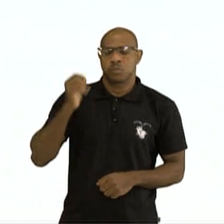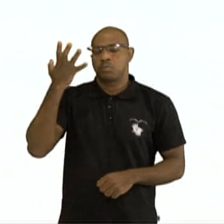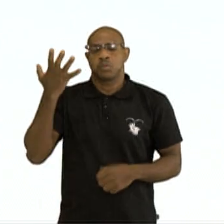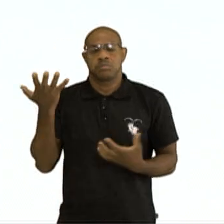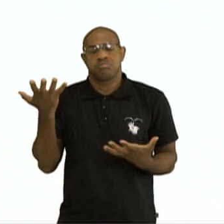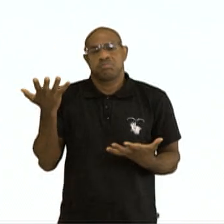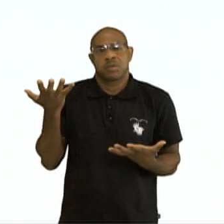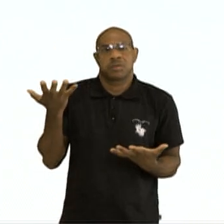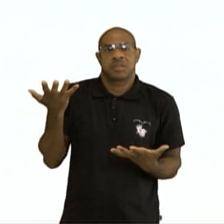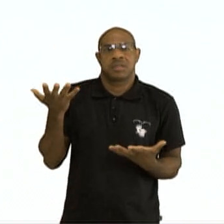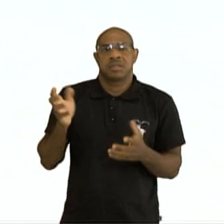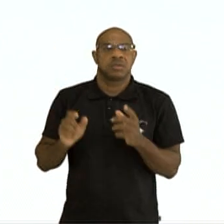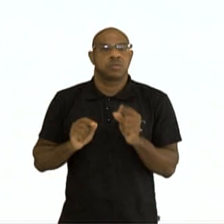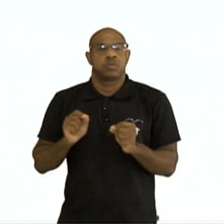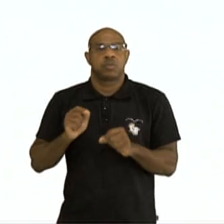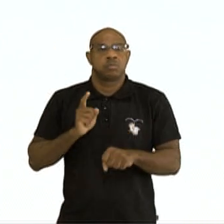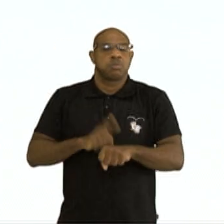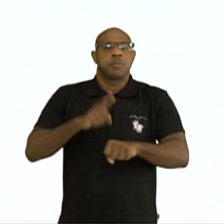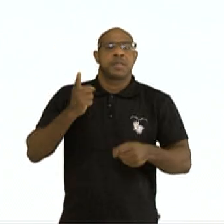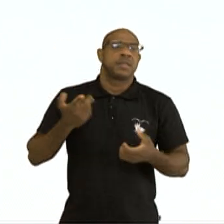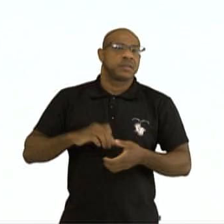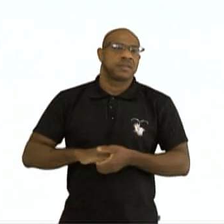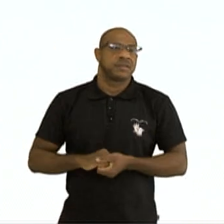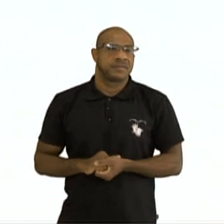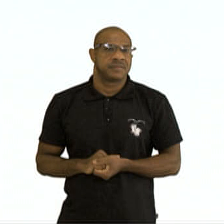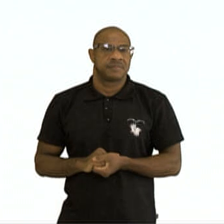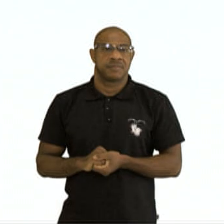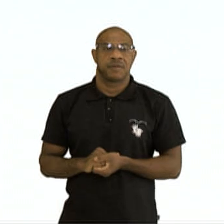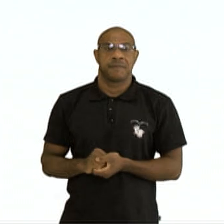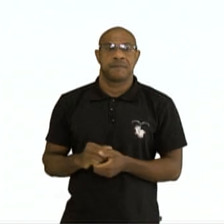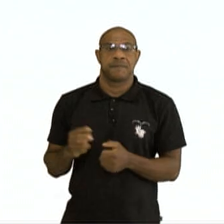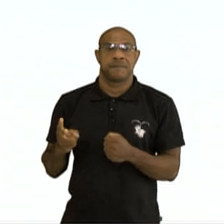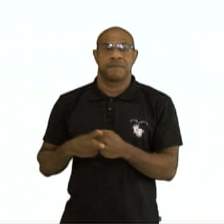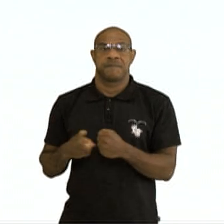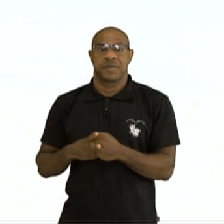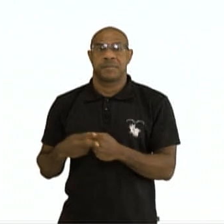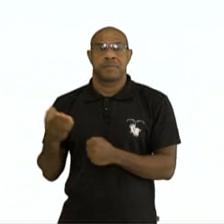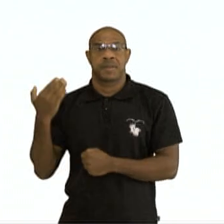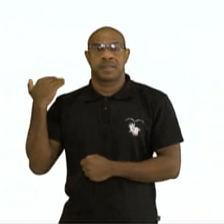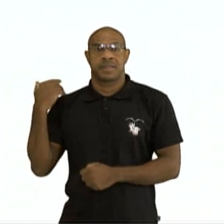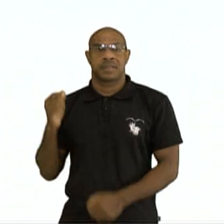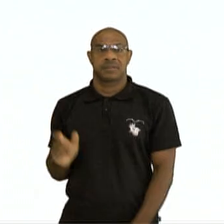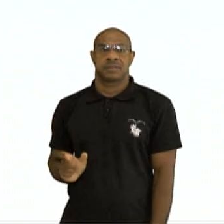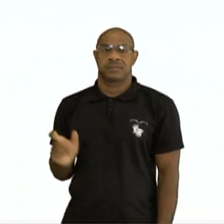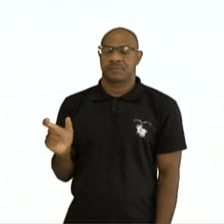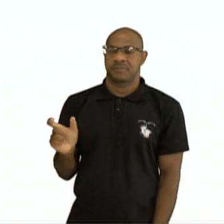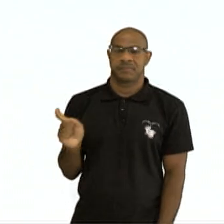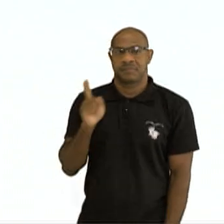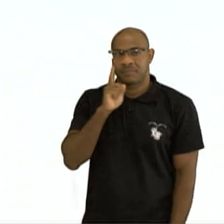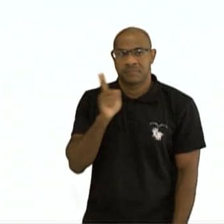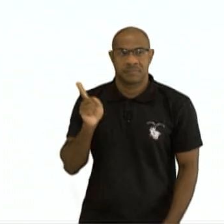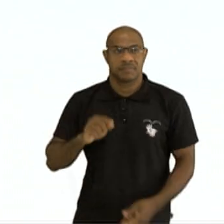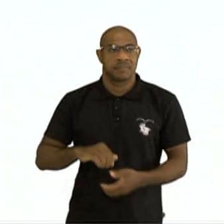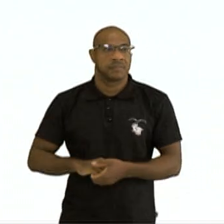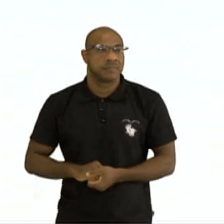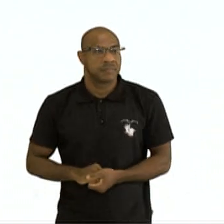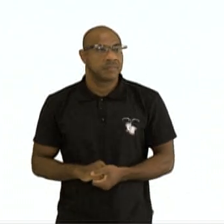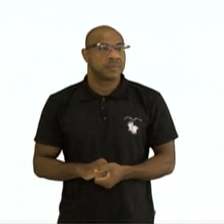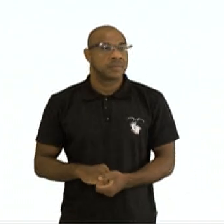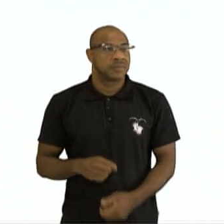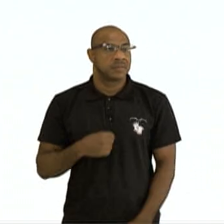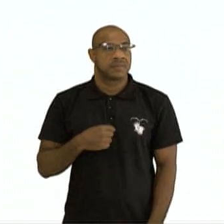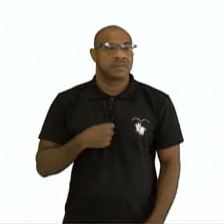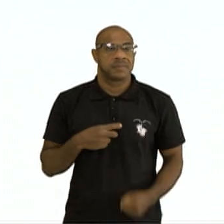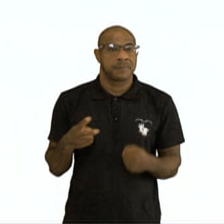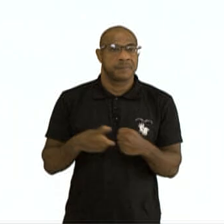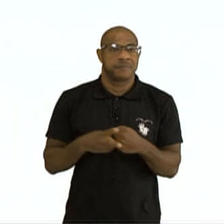vírgula, né, gente? Frase com if, verbo no passado. Ah, importante eu falar de uma coisa aqui, olha só. Quando a gente tem verbo